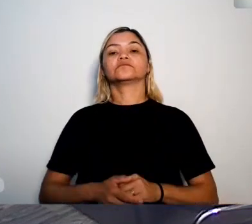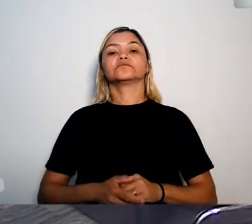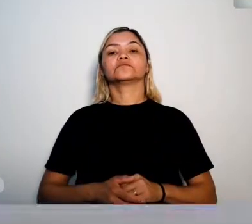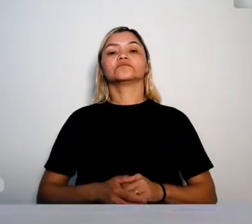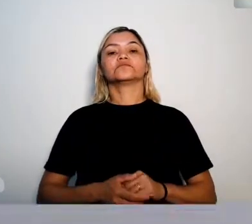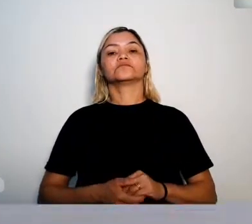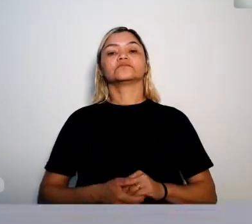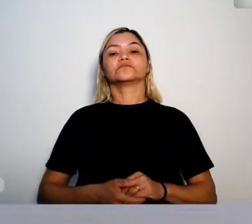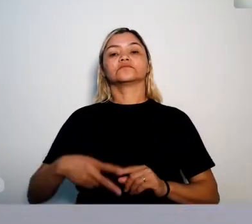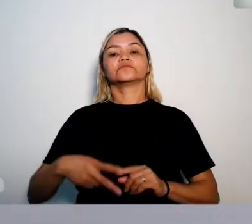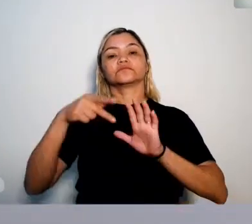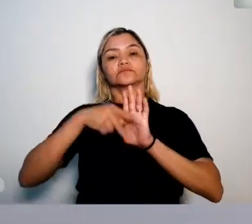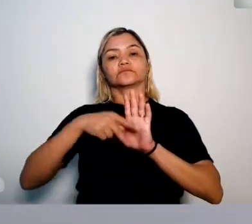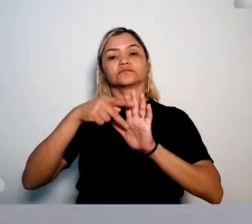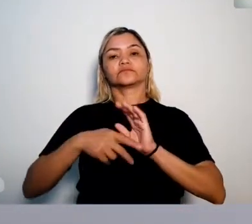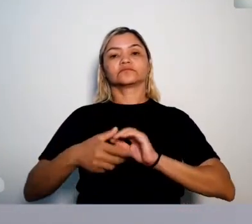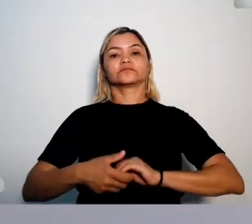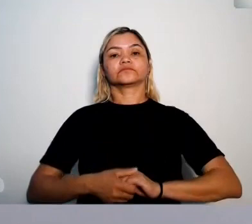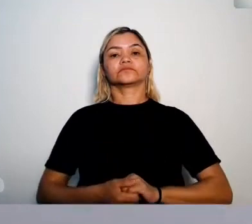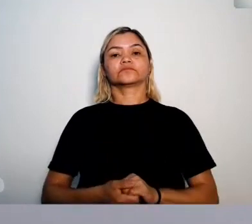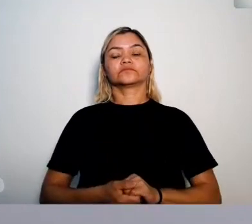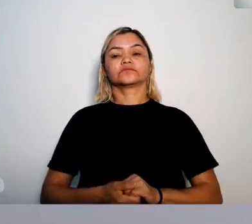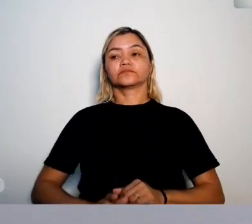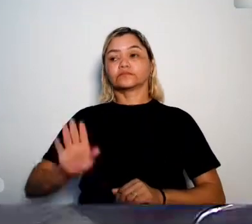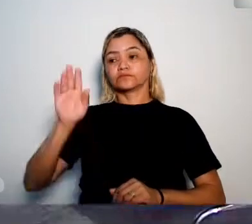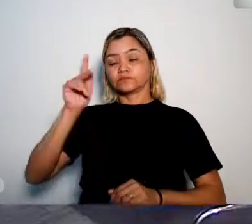projeto. Questão de ordem, senhor presidente.